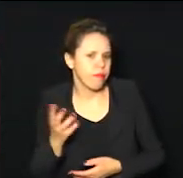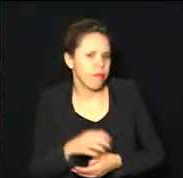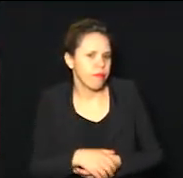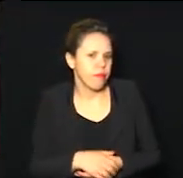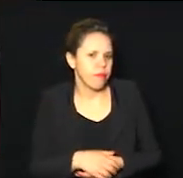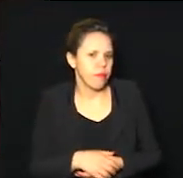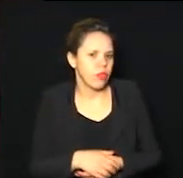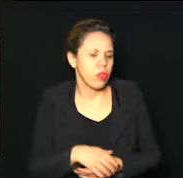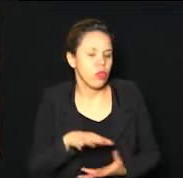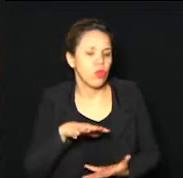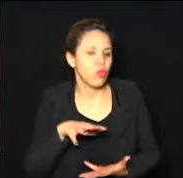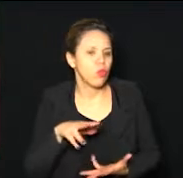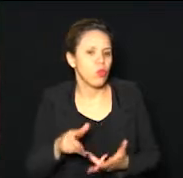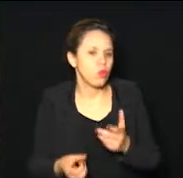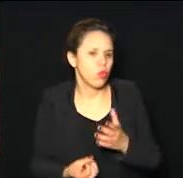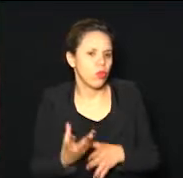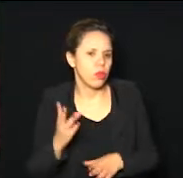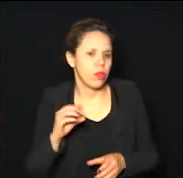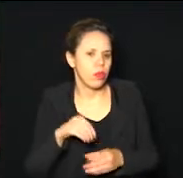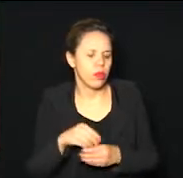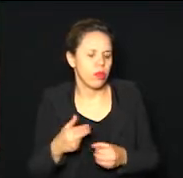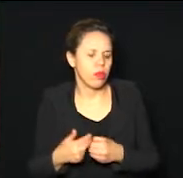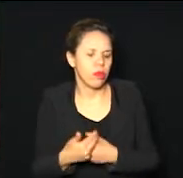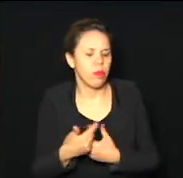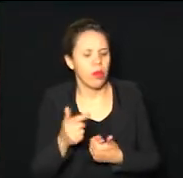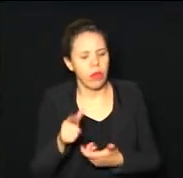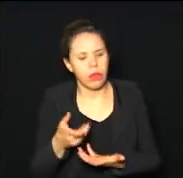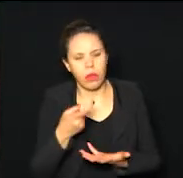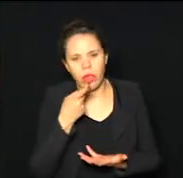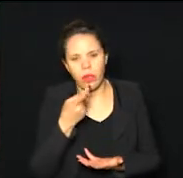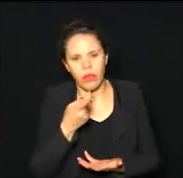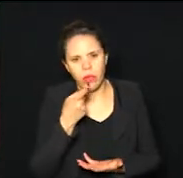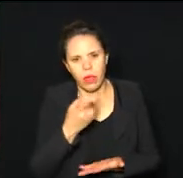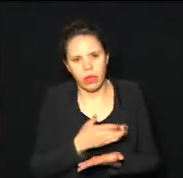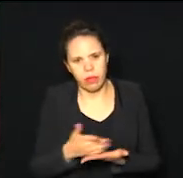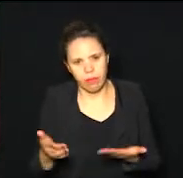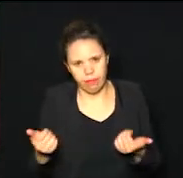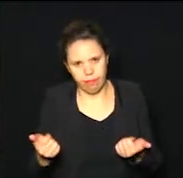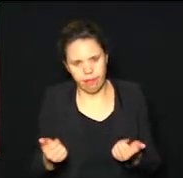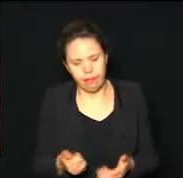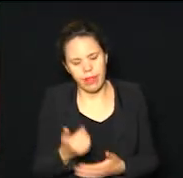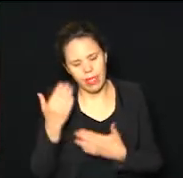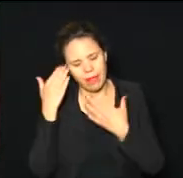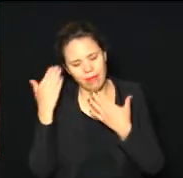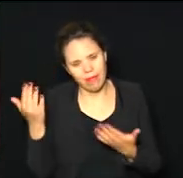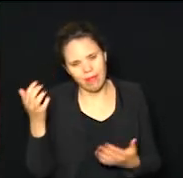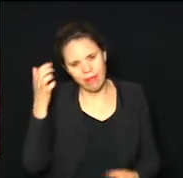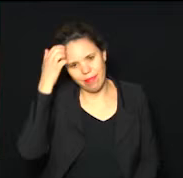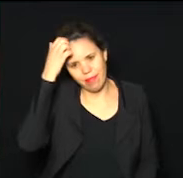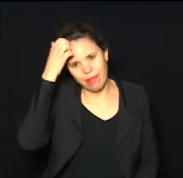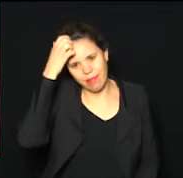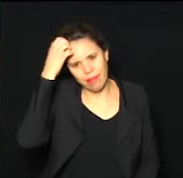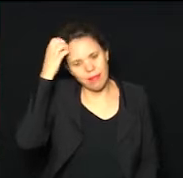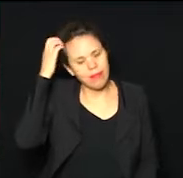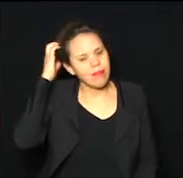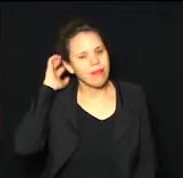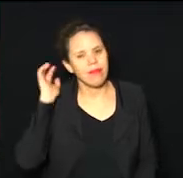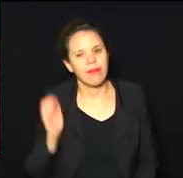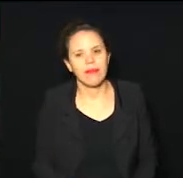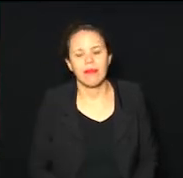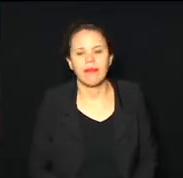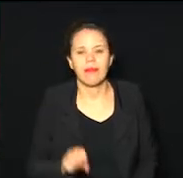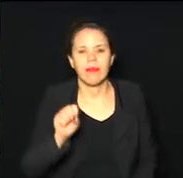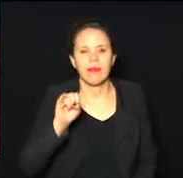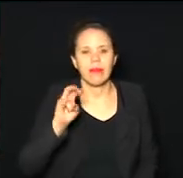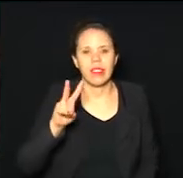nesse universo. É isso que eu queria colocar inicialmente. Muito obrigada. Obrigada,